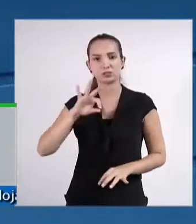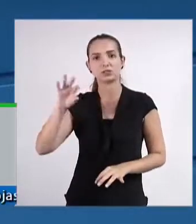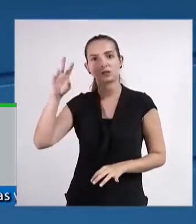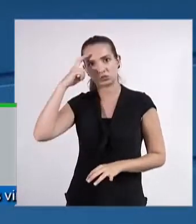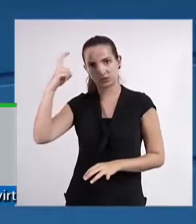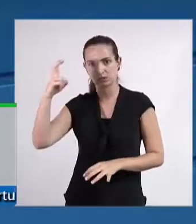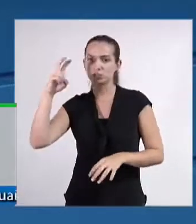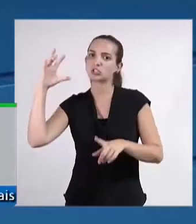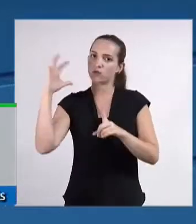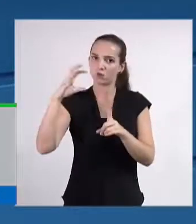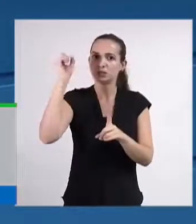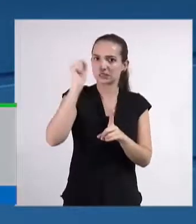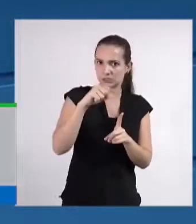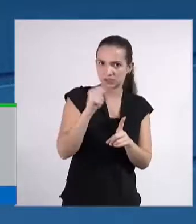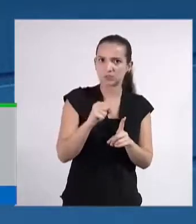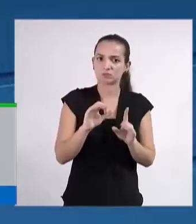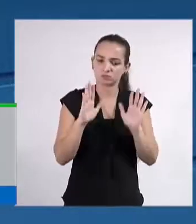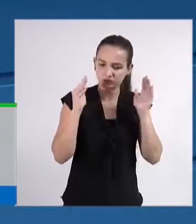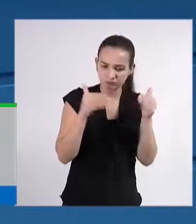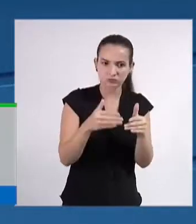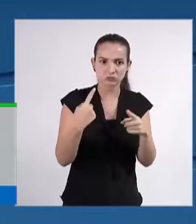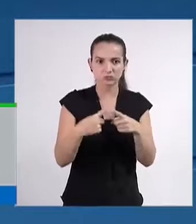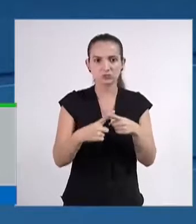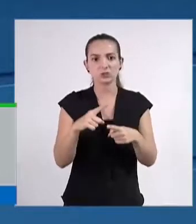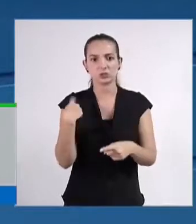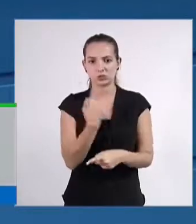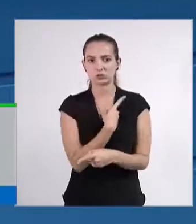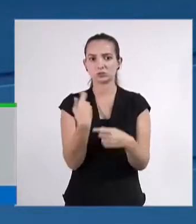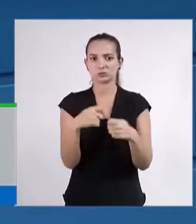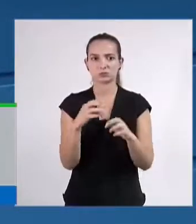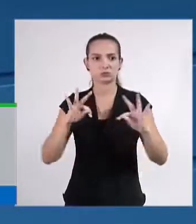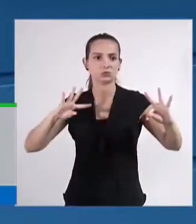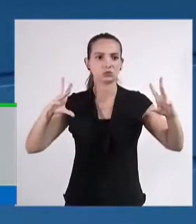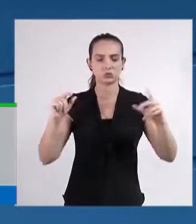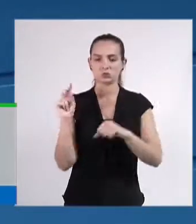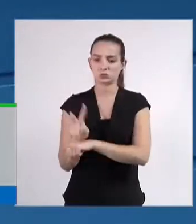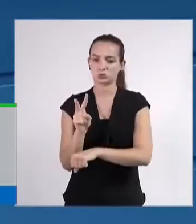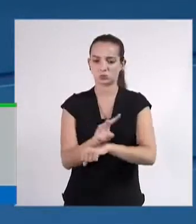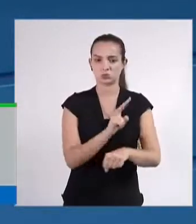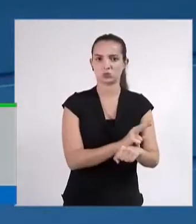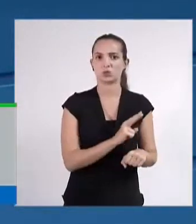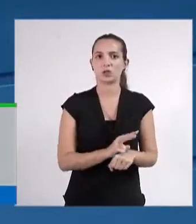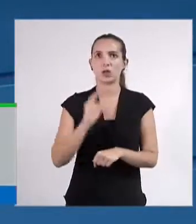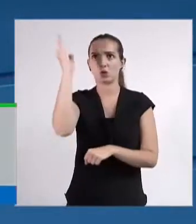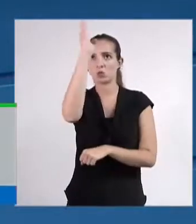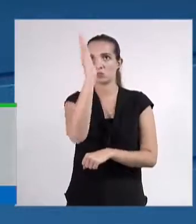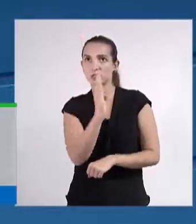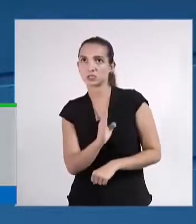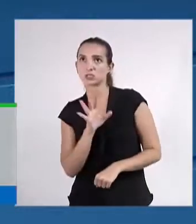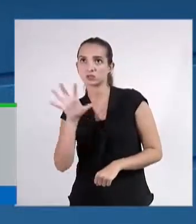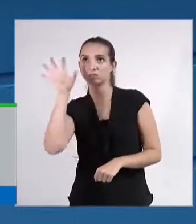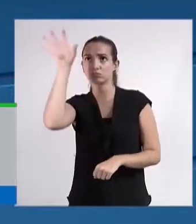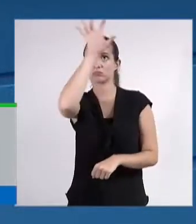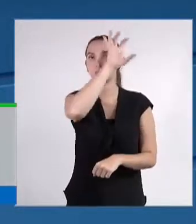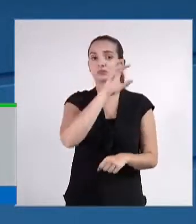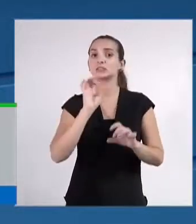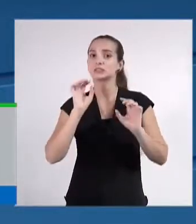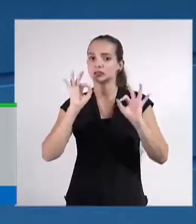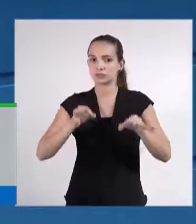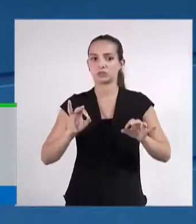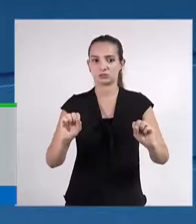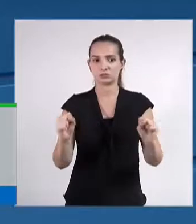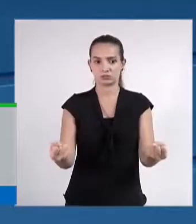seja utilizada para esses fins, que é um interesse também nosso, de termos os nossos territórios, todos eles delimitados